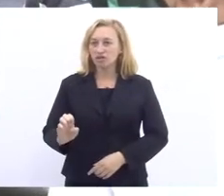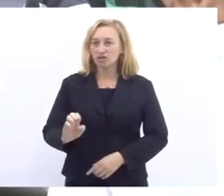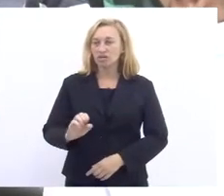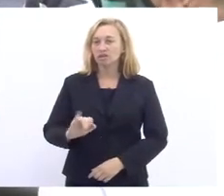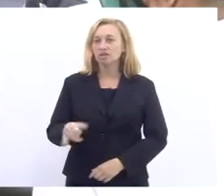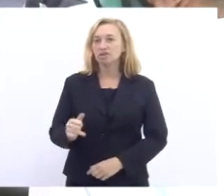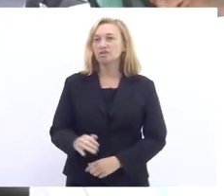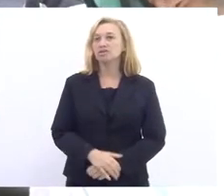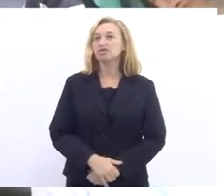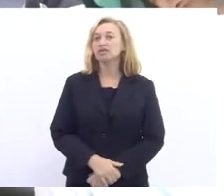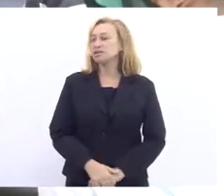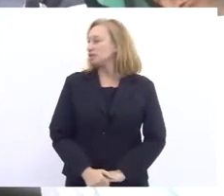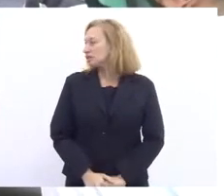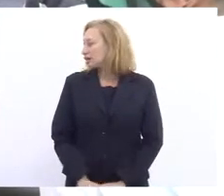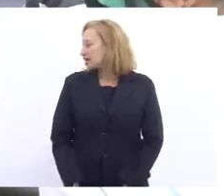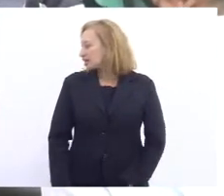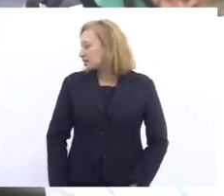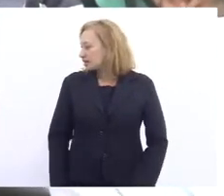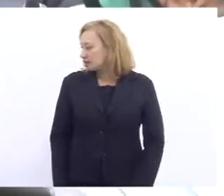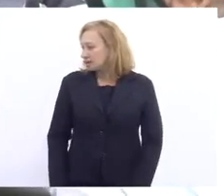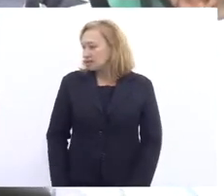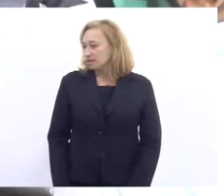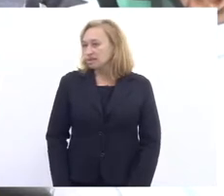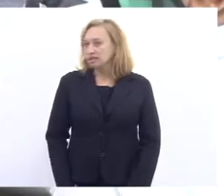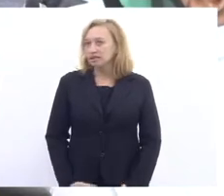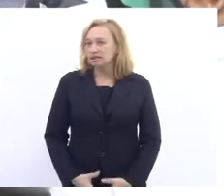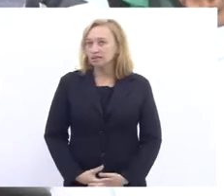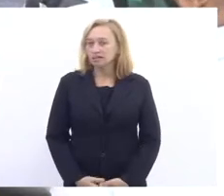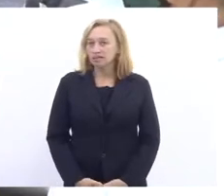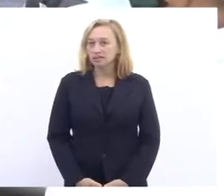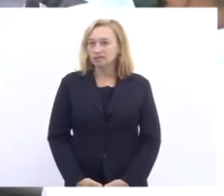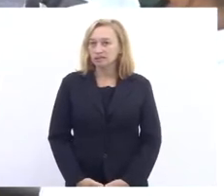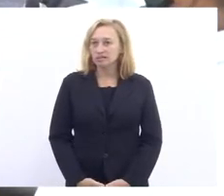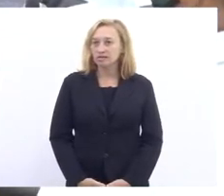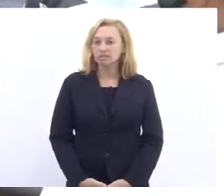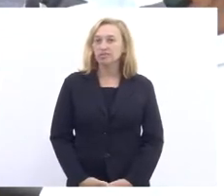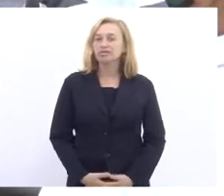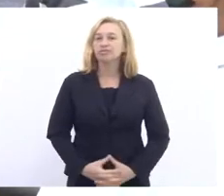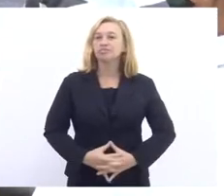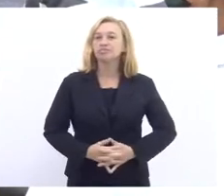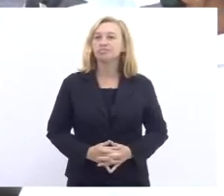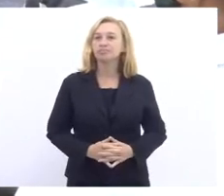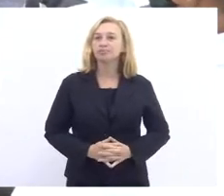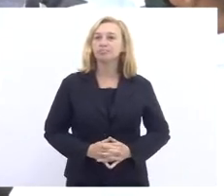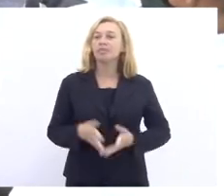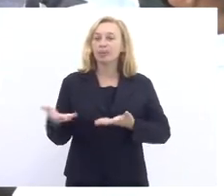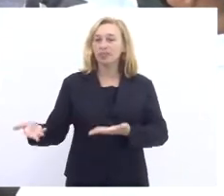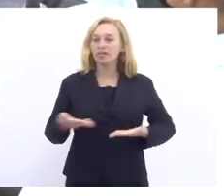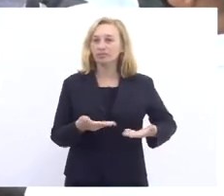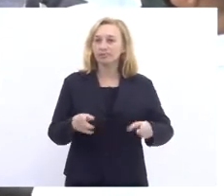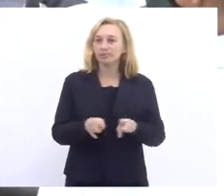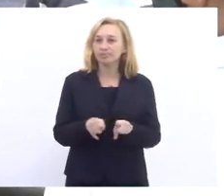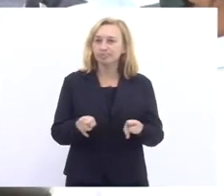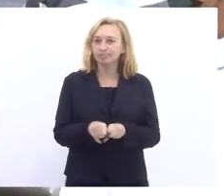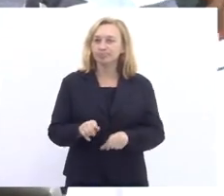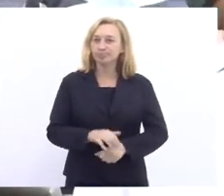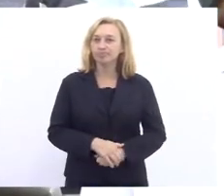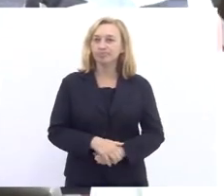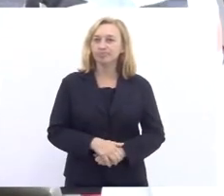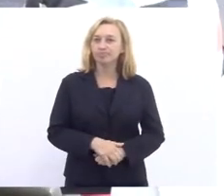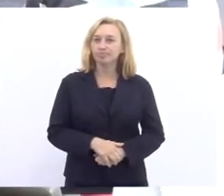a professora do nosso iesp e coordenadora do grupo casa bom convido também